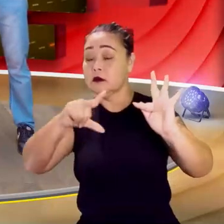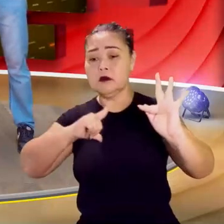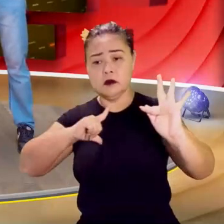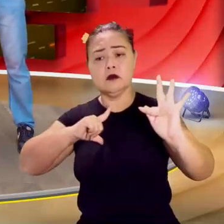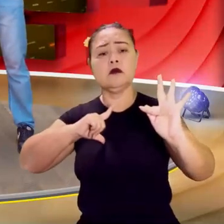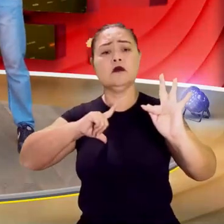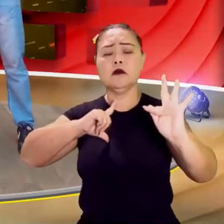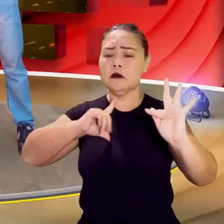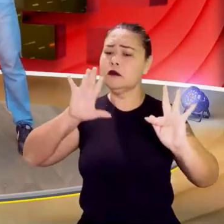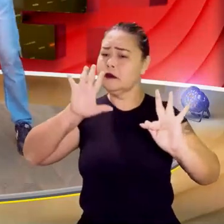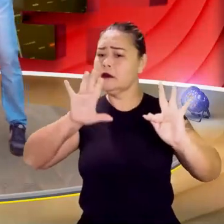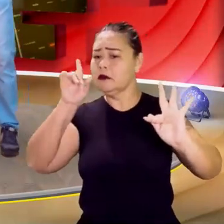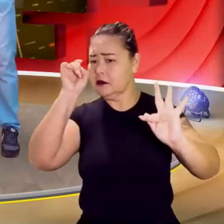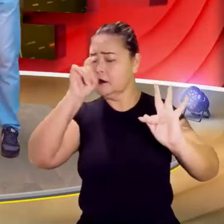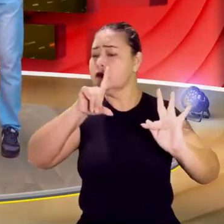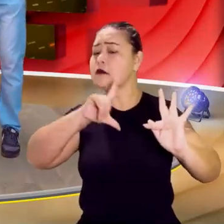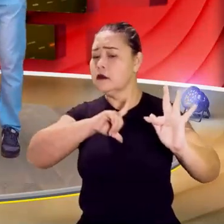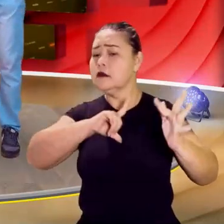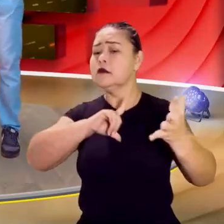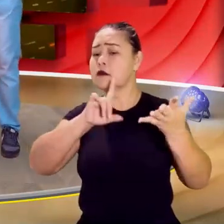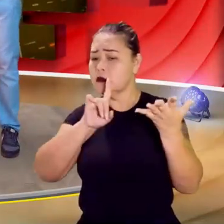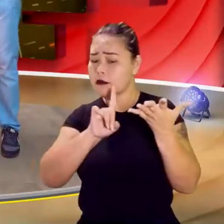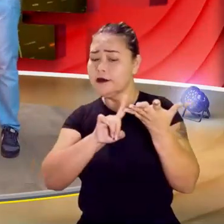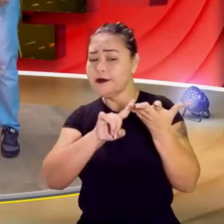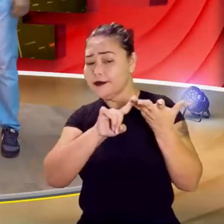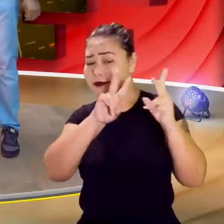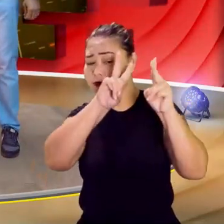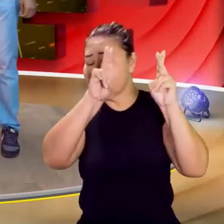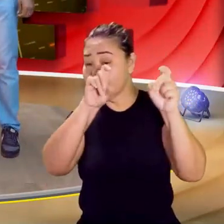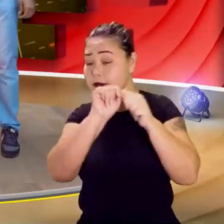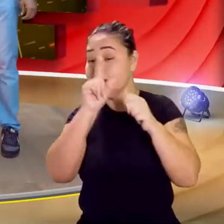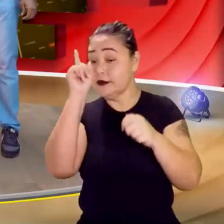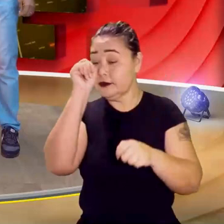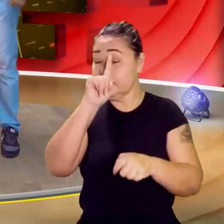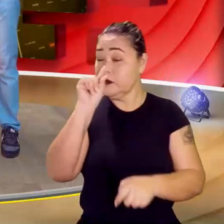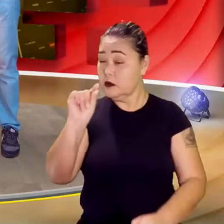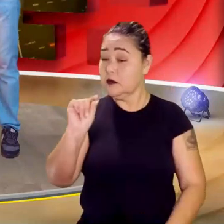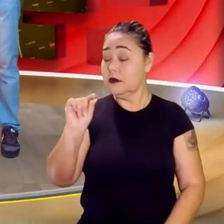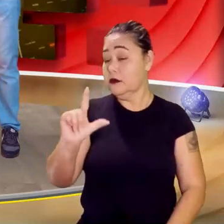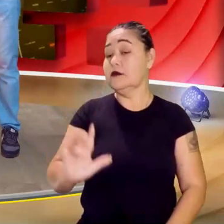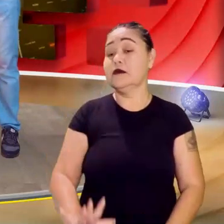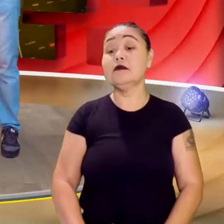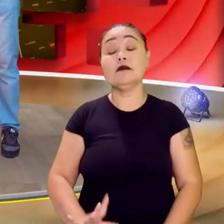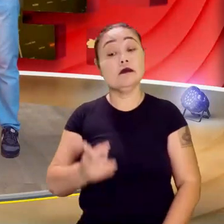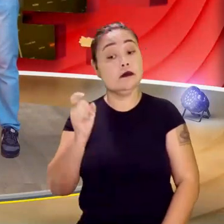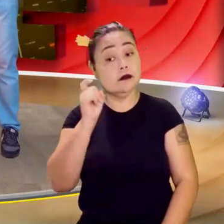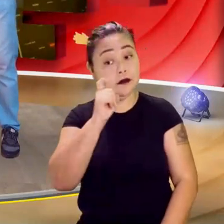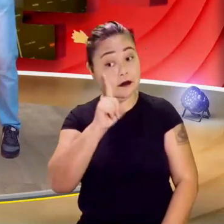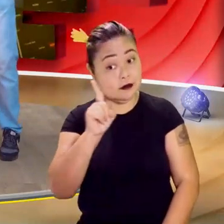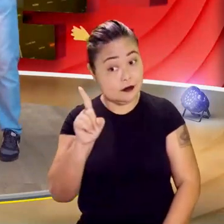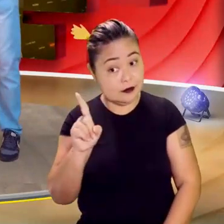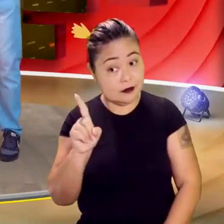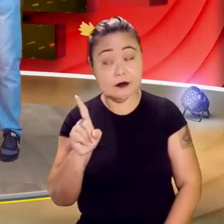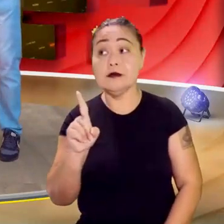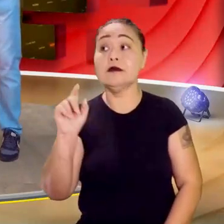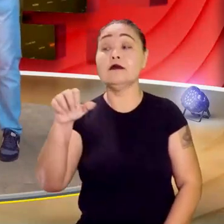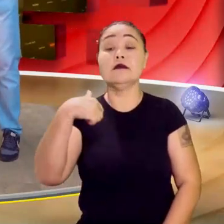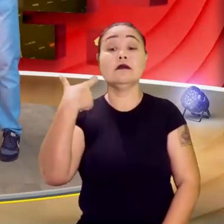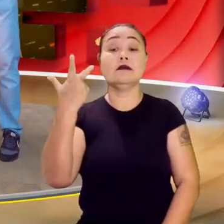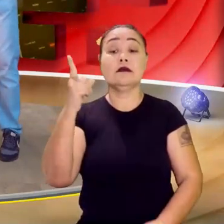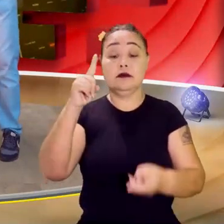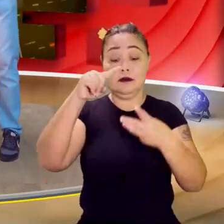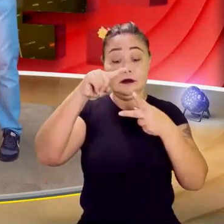viram que é uma pegadinha meio complicada. É sim, não vamos negar, não vamos mentir. Vou falar um negócio para eles. Esses